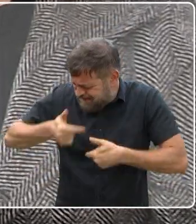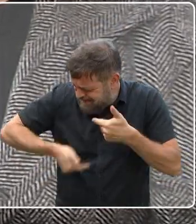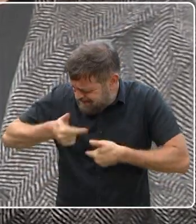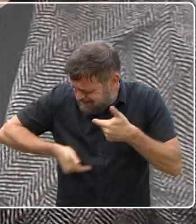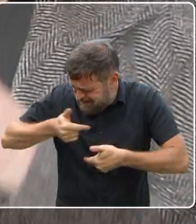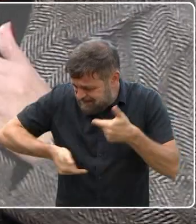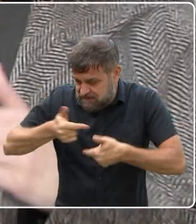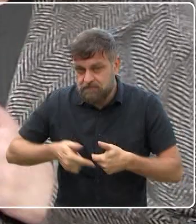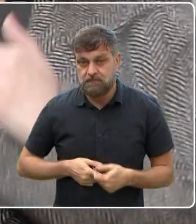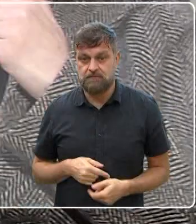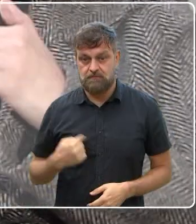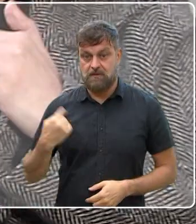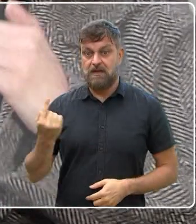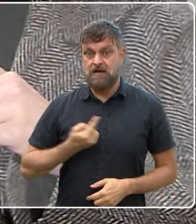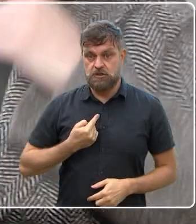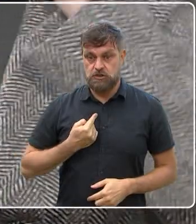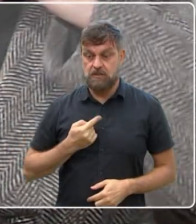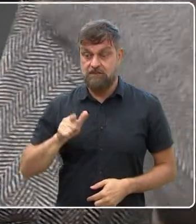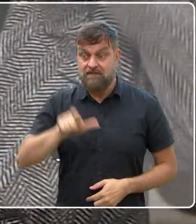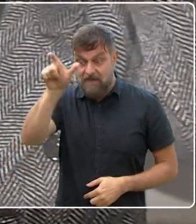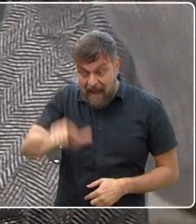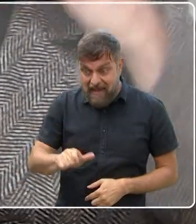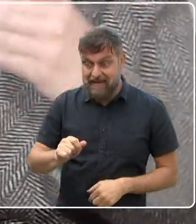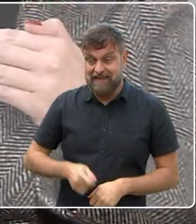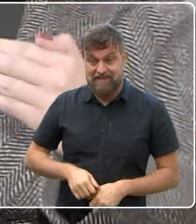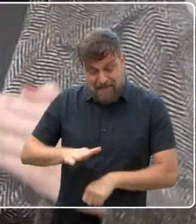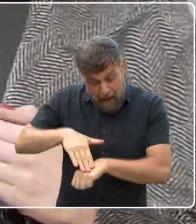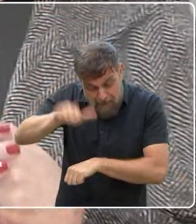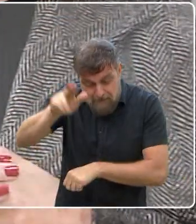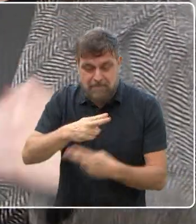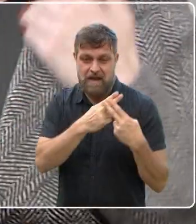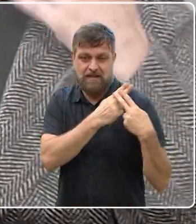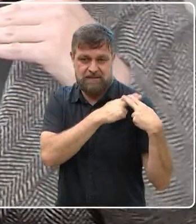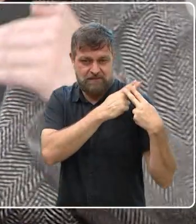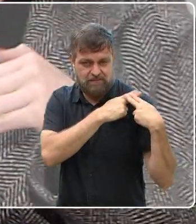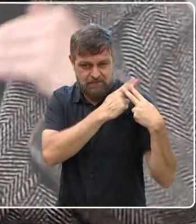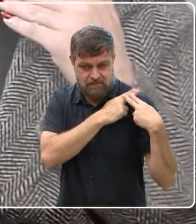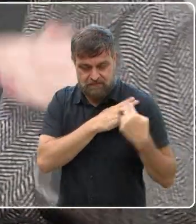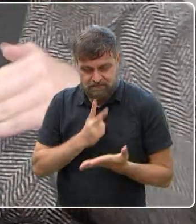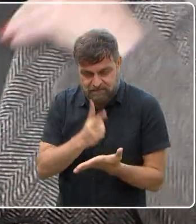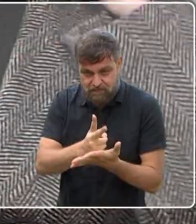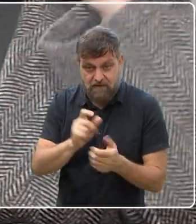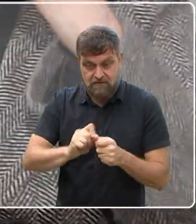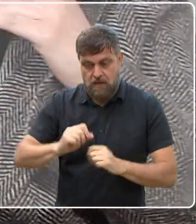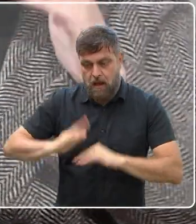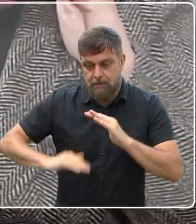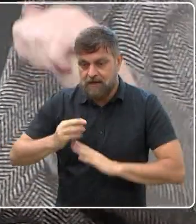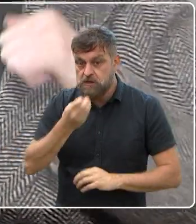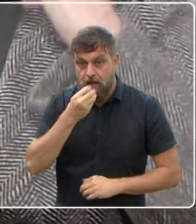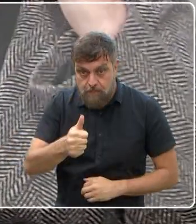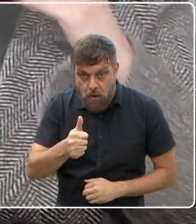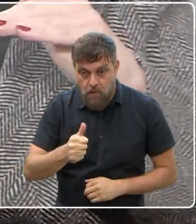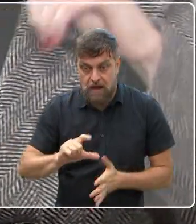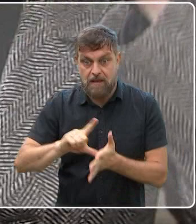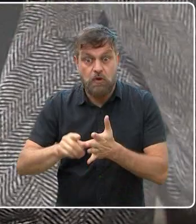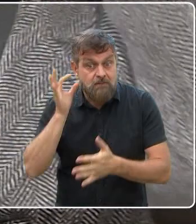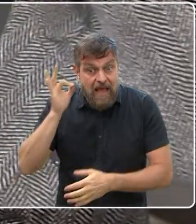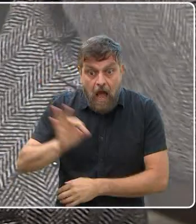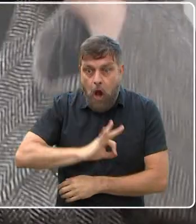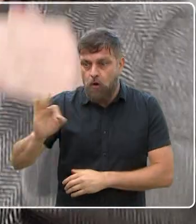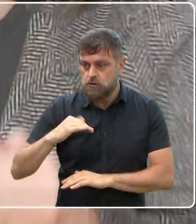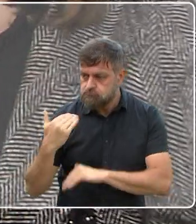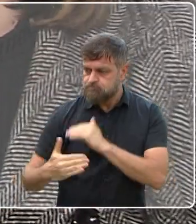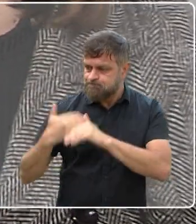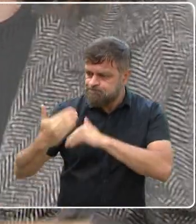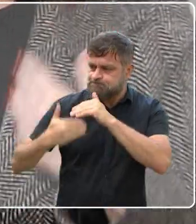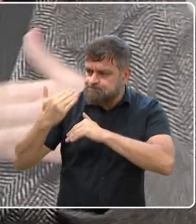deveria, mas é aquela coisa, a gente entrega, a nossa régua vai aumentando, né? Então eu entreguei o bom, vamos entregar o ótimo, eu entreguei o ótimo, vamos